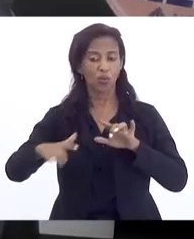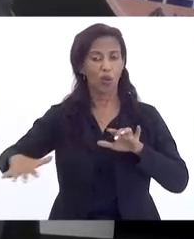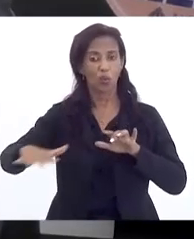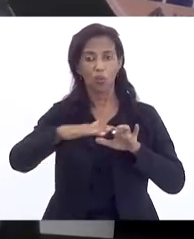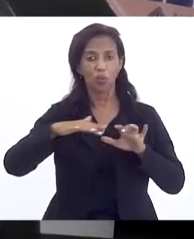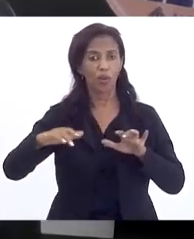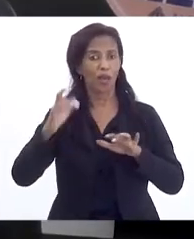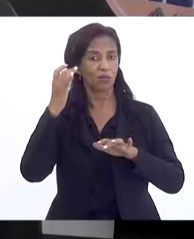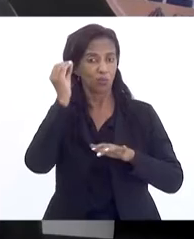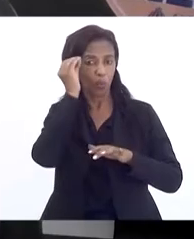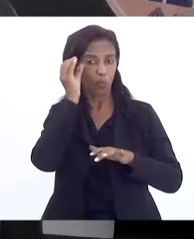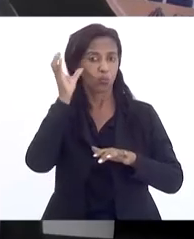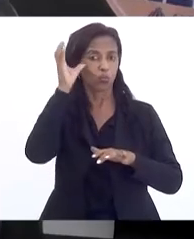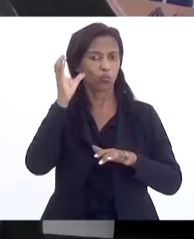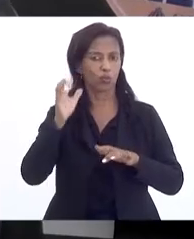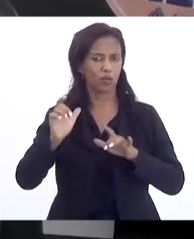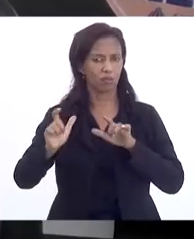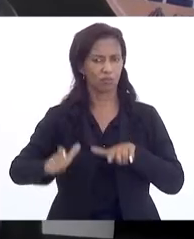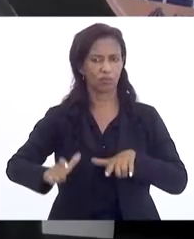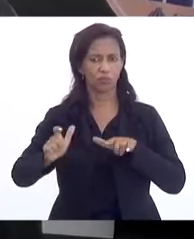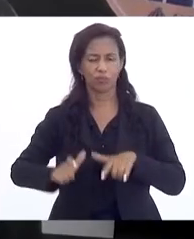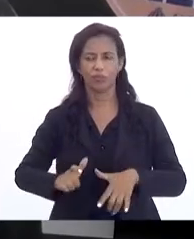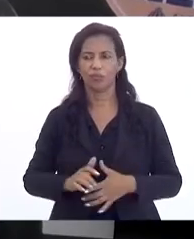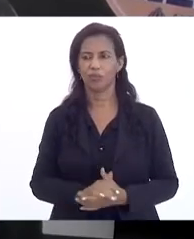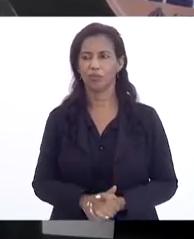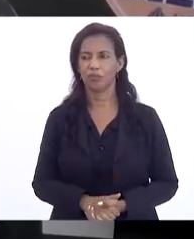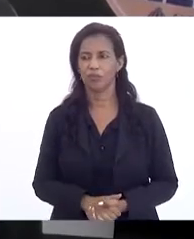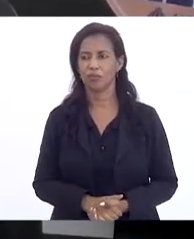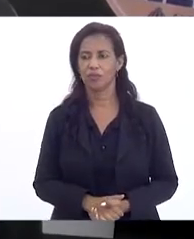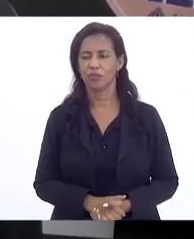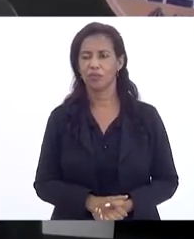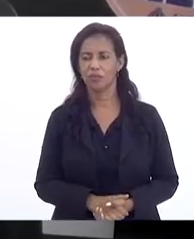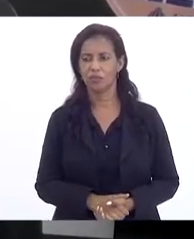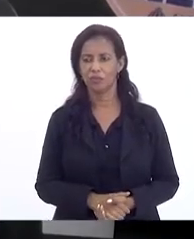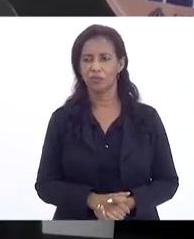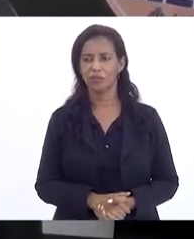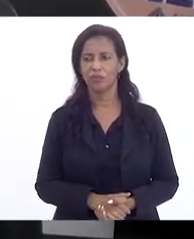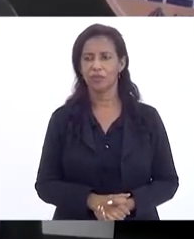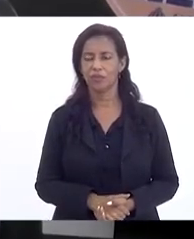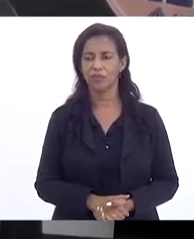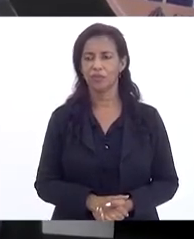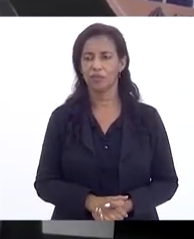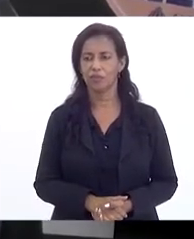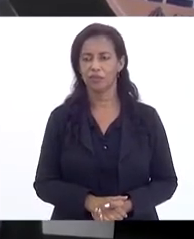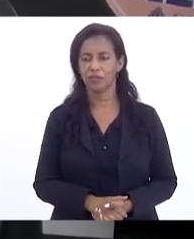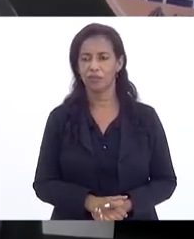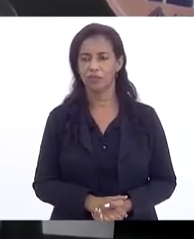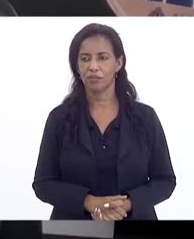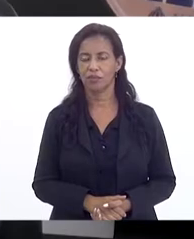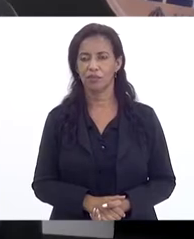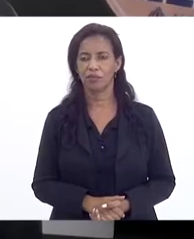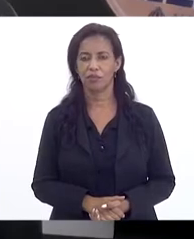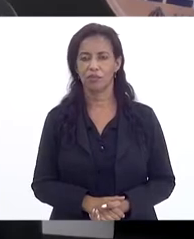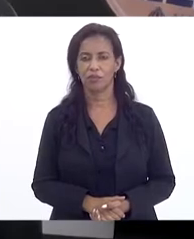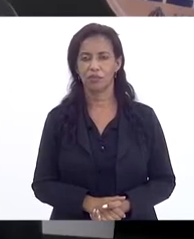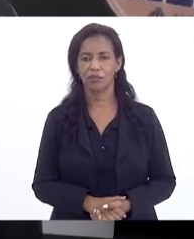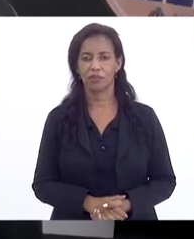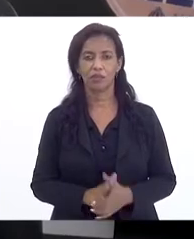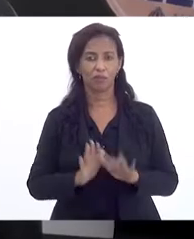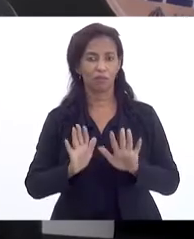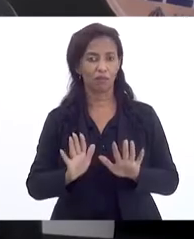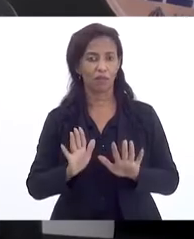ter uma feira. Mas, de qualquer forma, é válida o receio do deputado Luiz Paulo. Mas